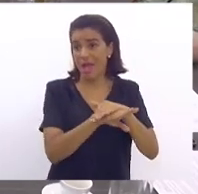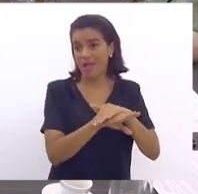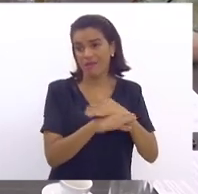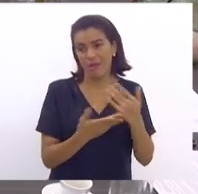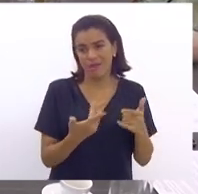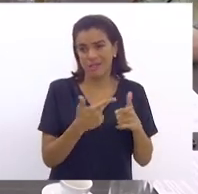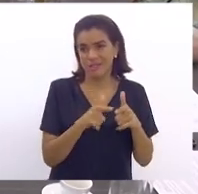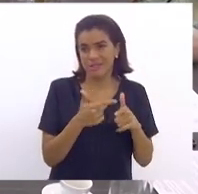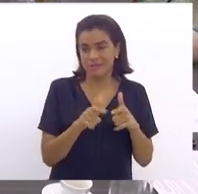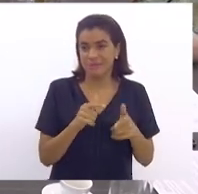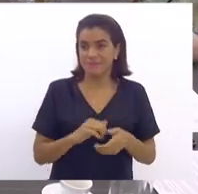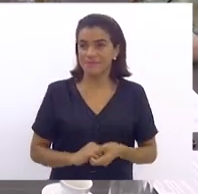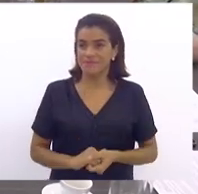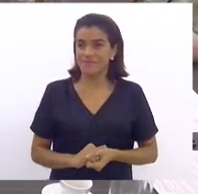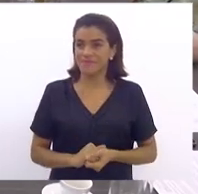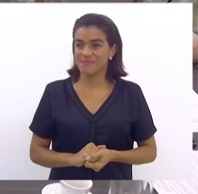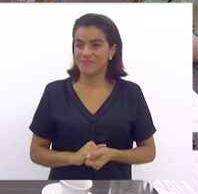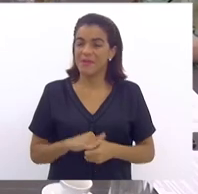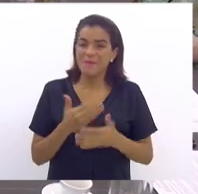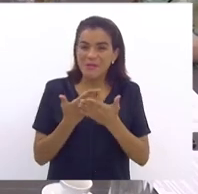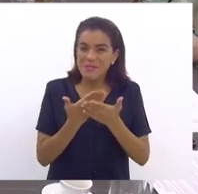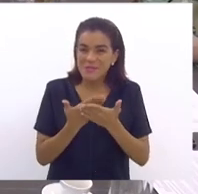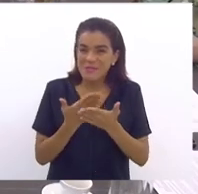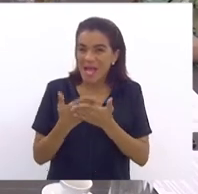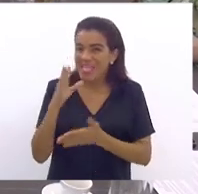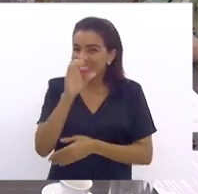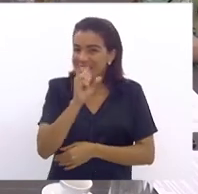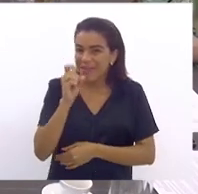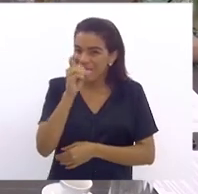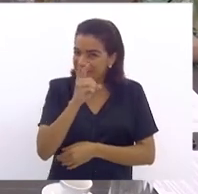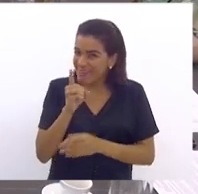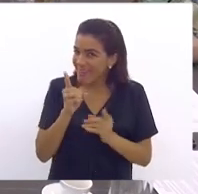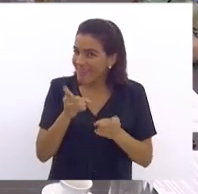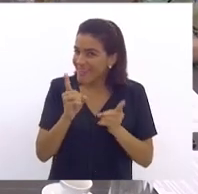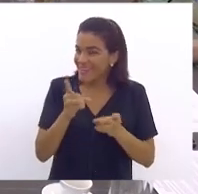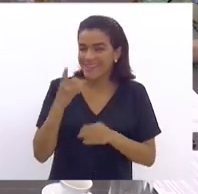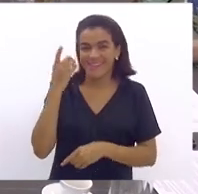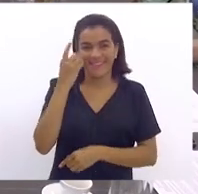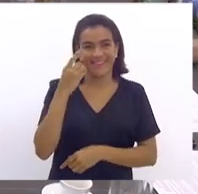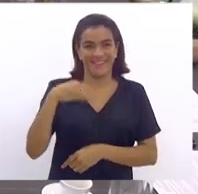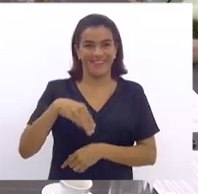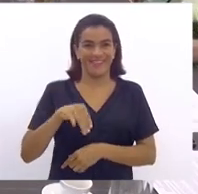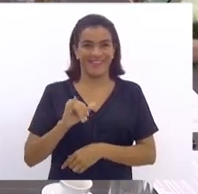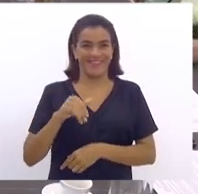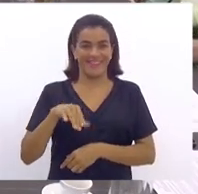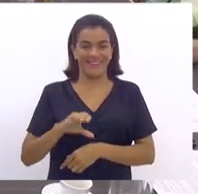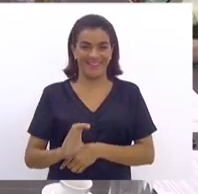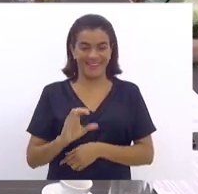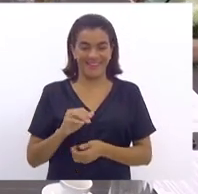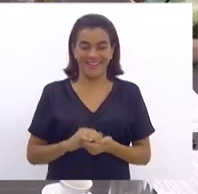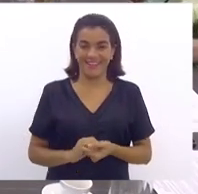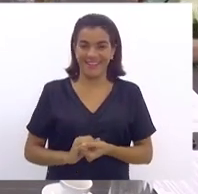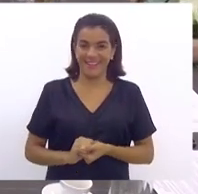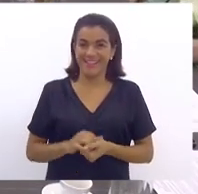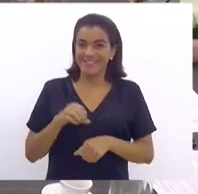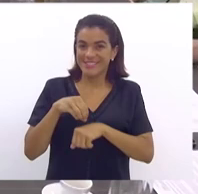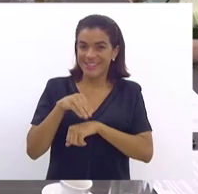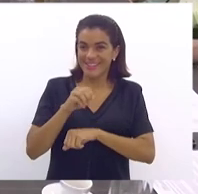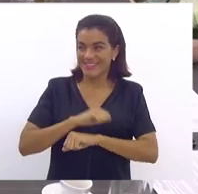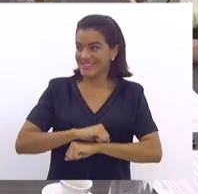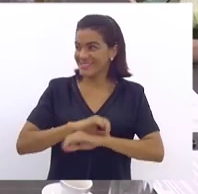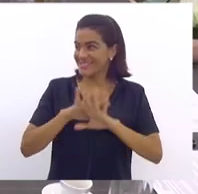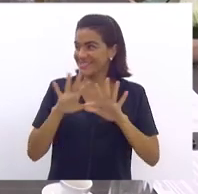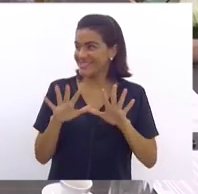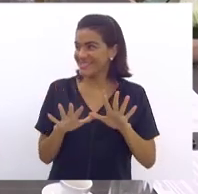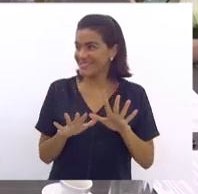para Vossa Excelência se debruçar no final de semana, hein, deputado Brito. Mas só para deixar claro aqui, eu